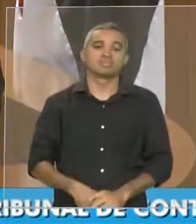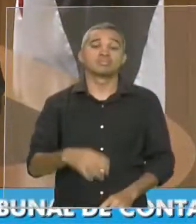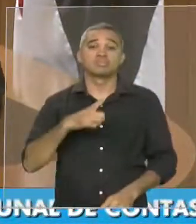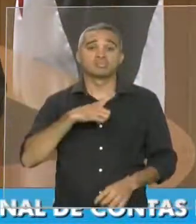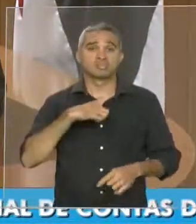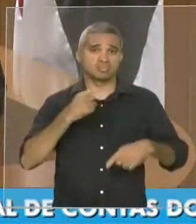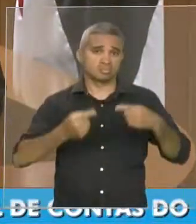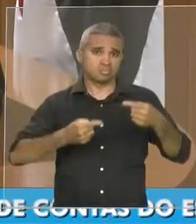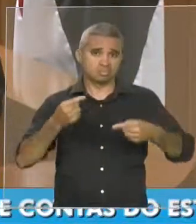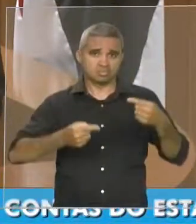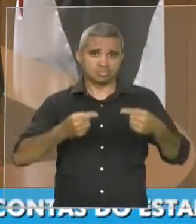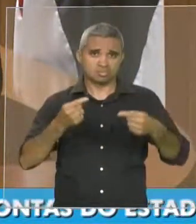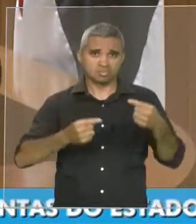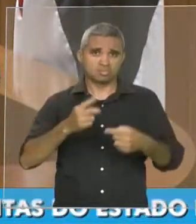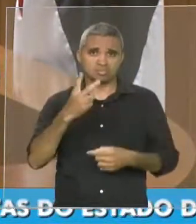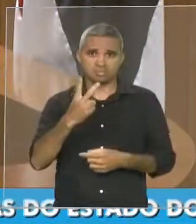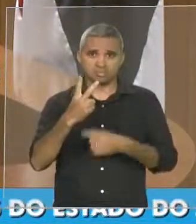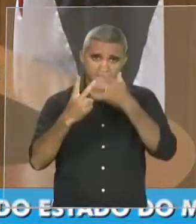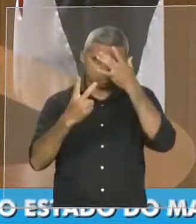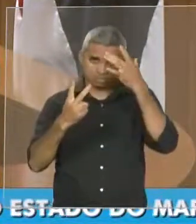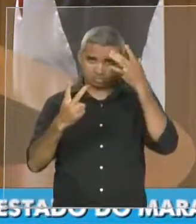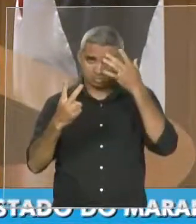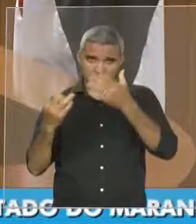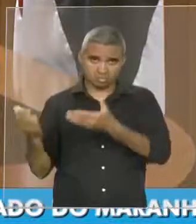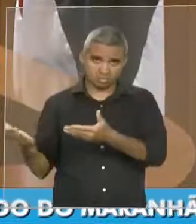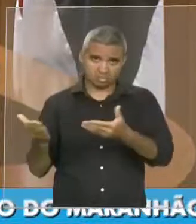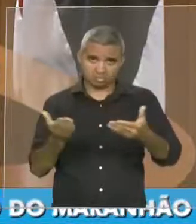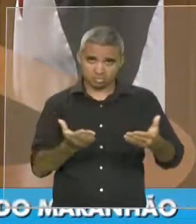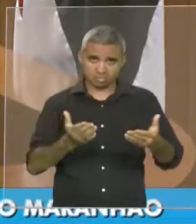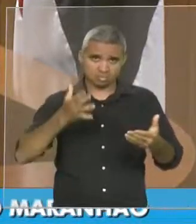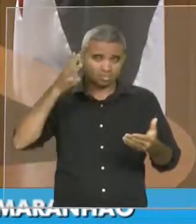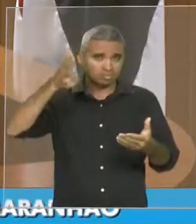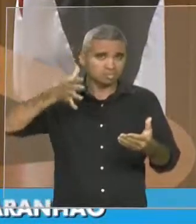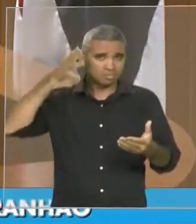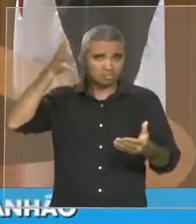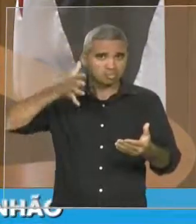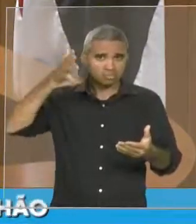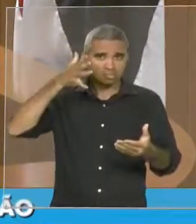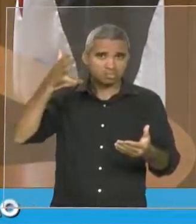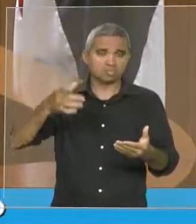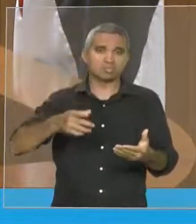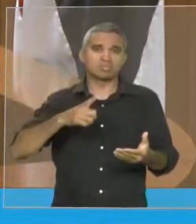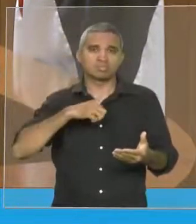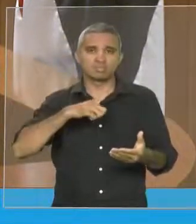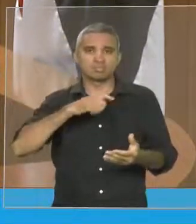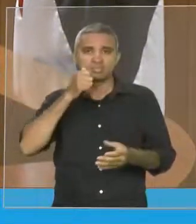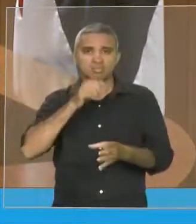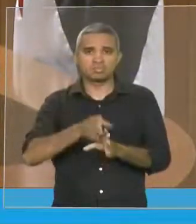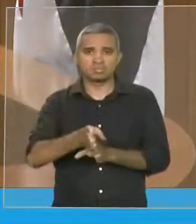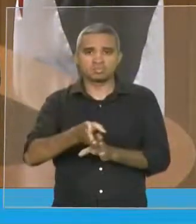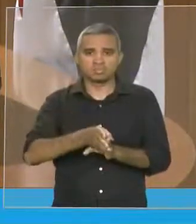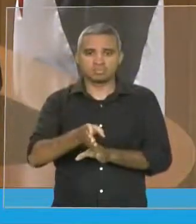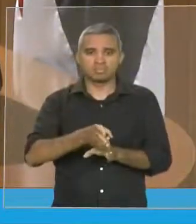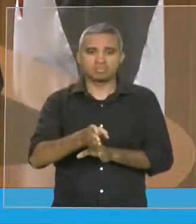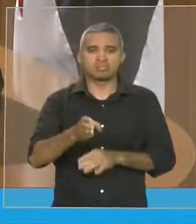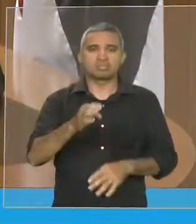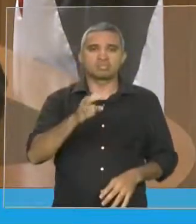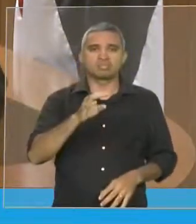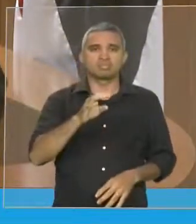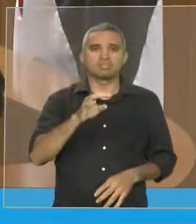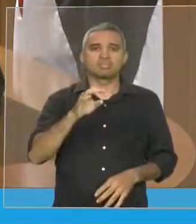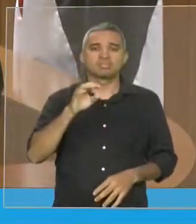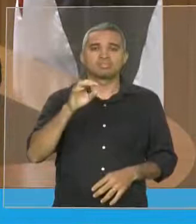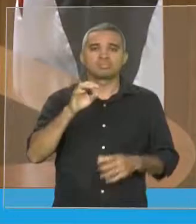2 os convidados como palestrantes, a conselheira do Tribunal de Contas do Mato Grosso do Sul,